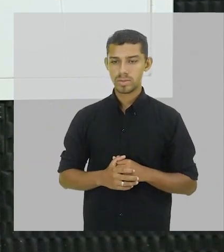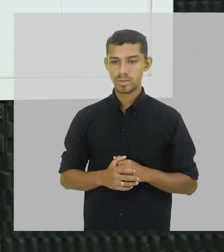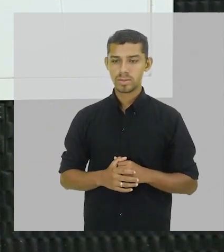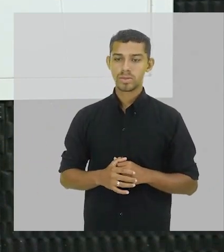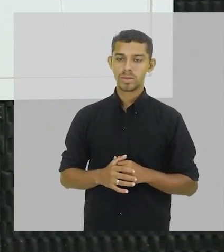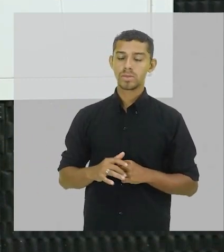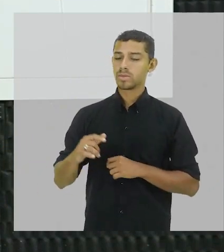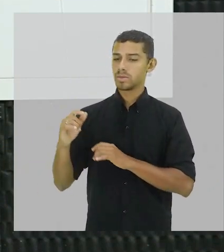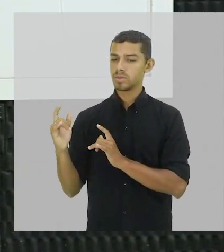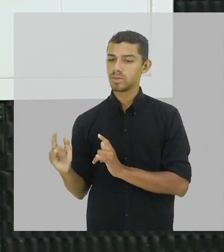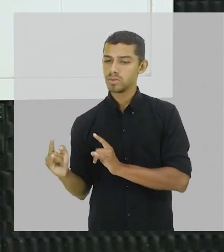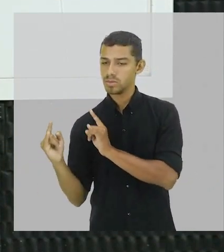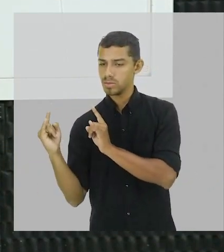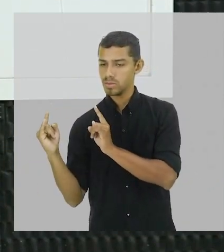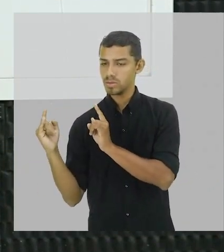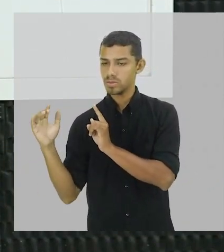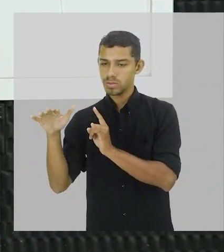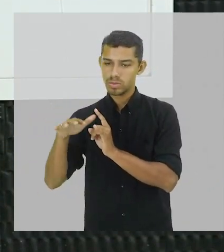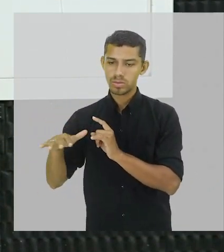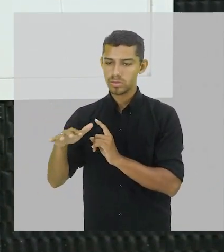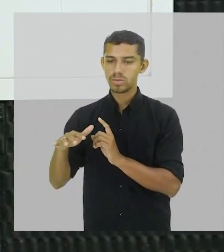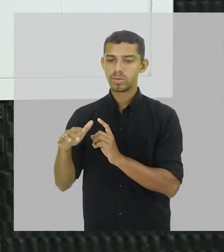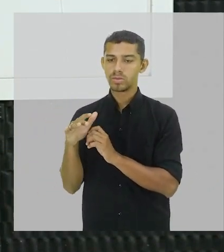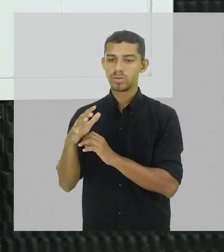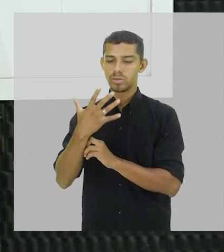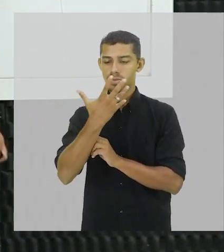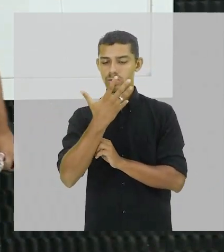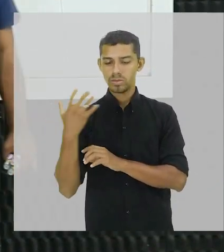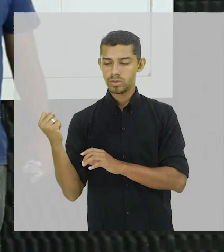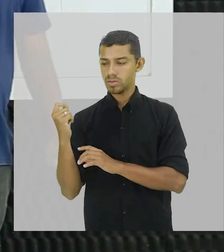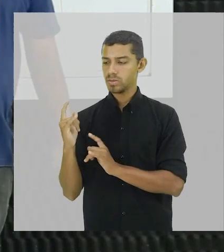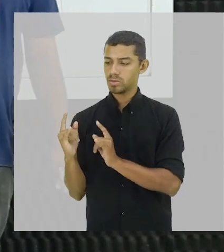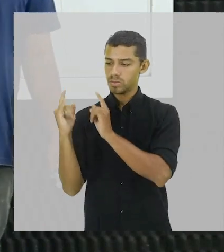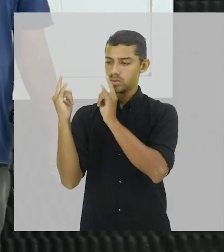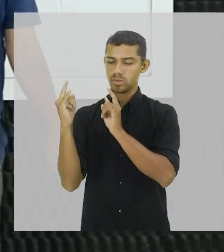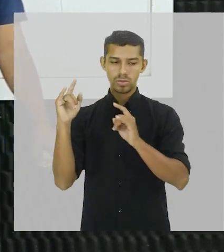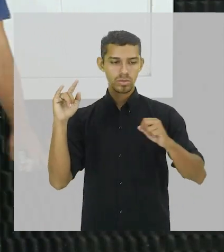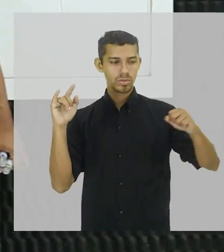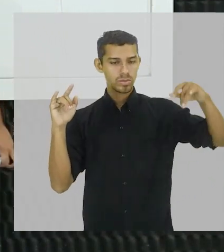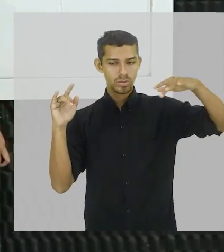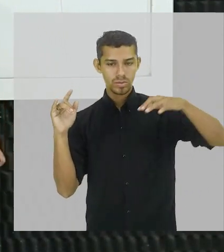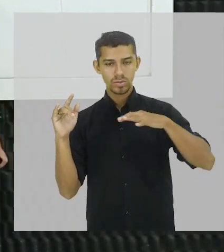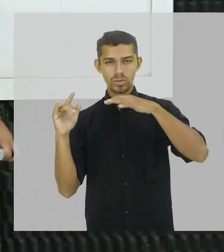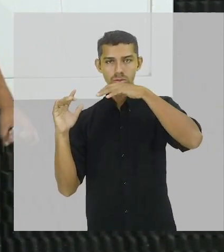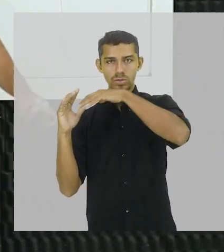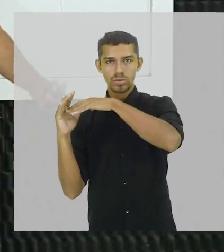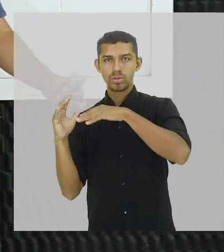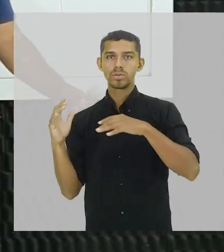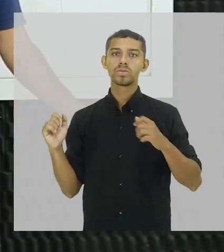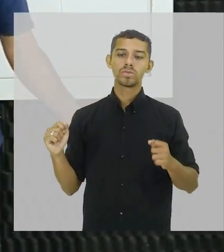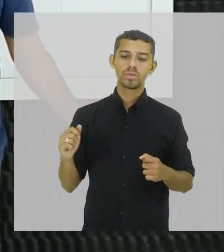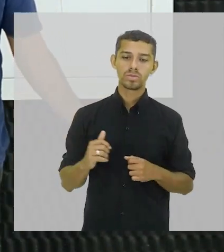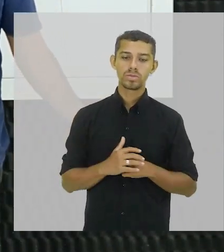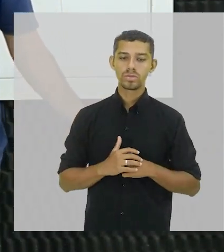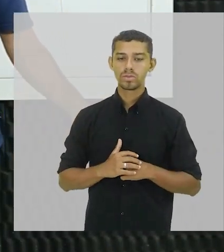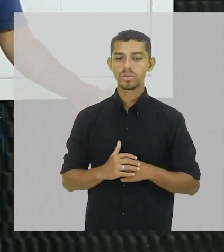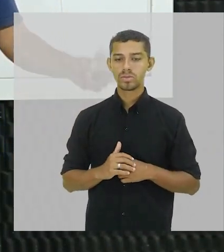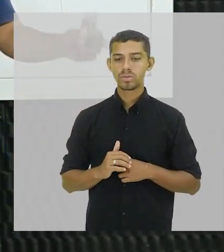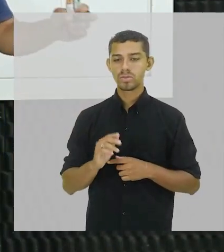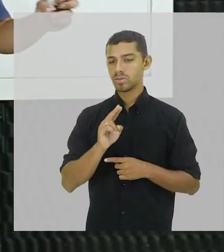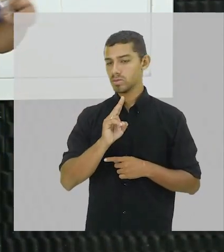Até chegar na antena receptora. Contorno de obstáculo, certo? Tem um